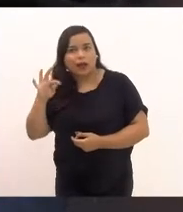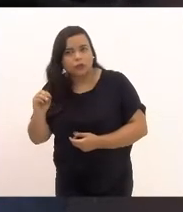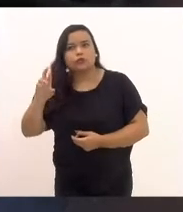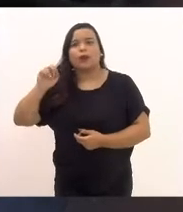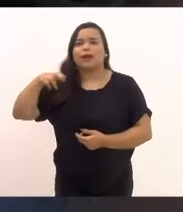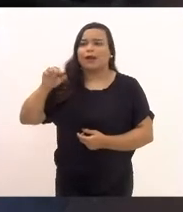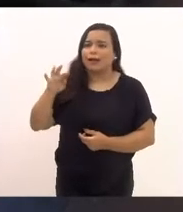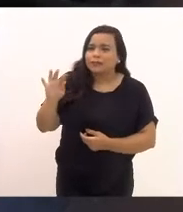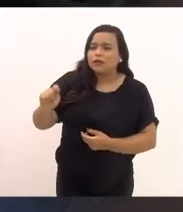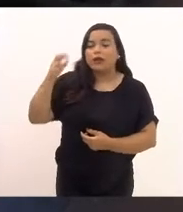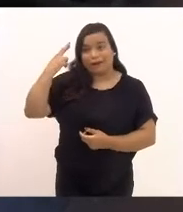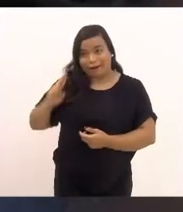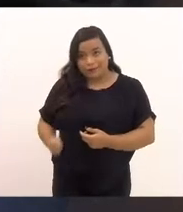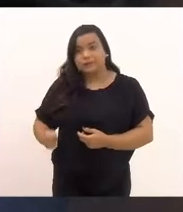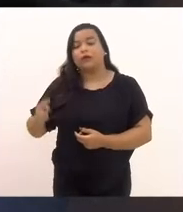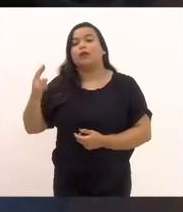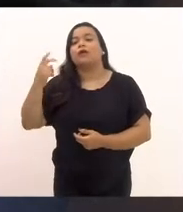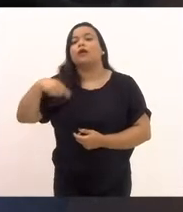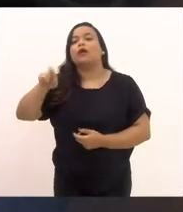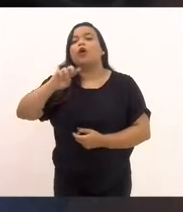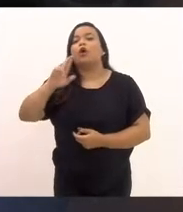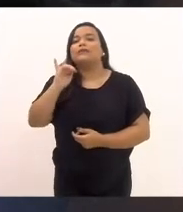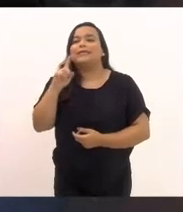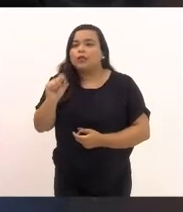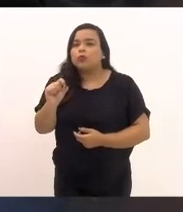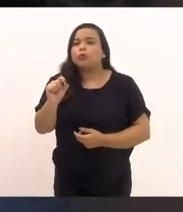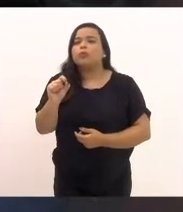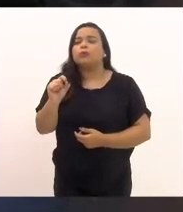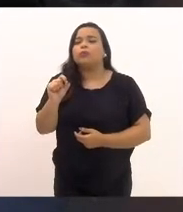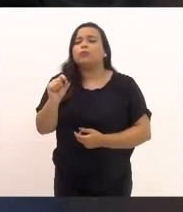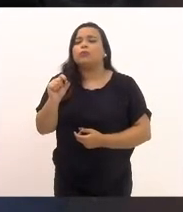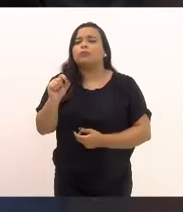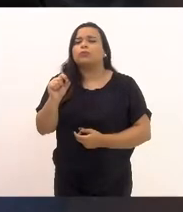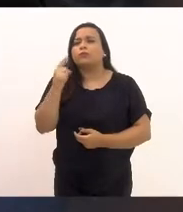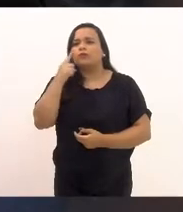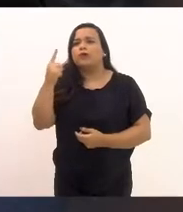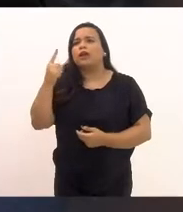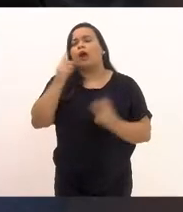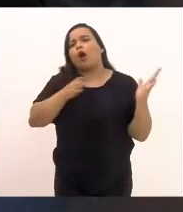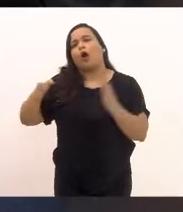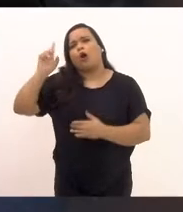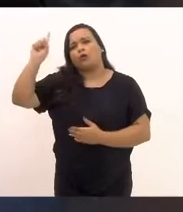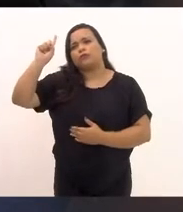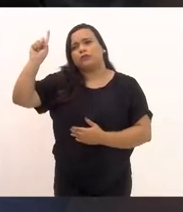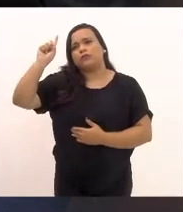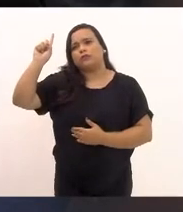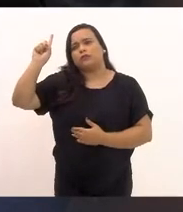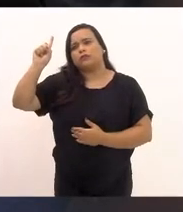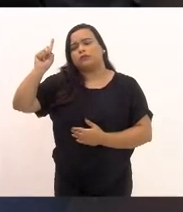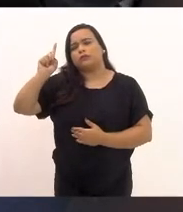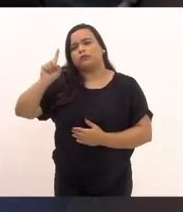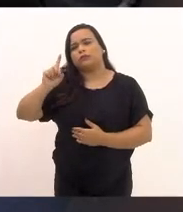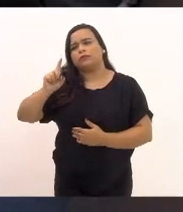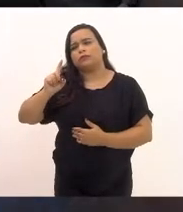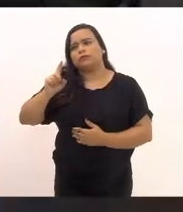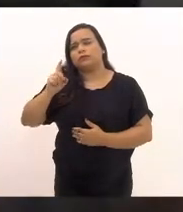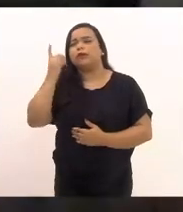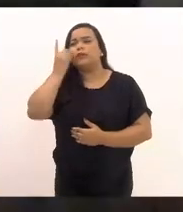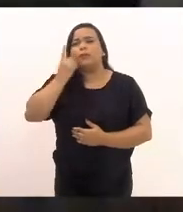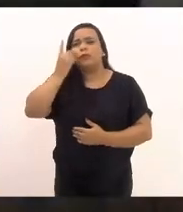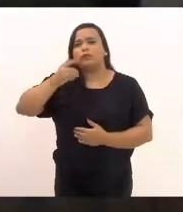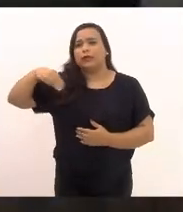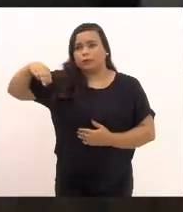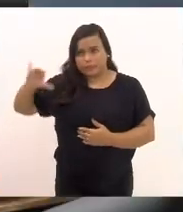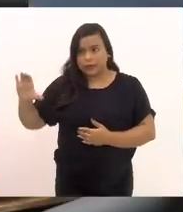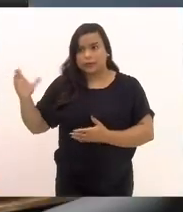Amorim, Valdo Ceasa, Valdeci da Saúde, Zeidan. Presidente, pela ordem, presidente. Deputado Mink. Pela ordem. Pela